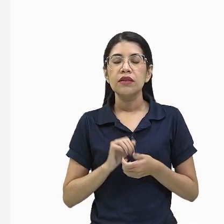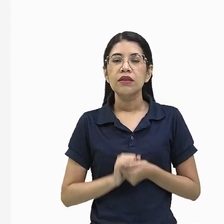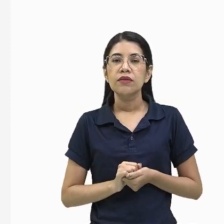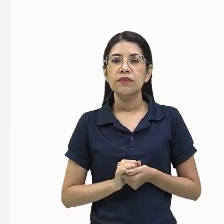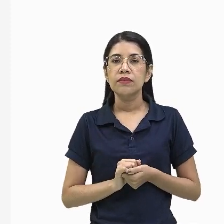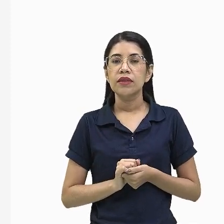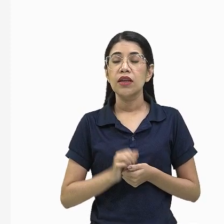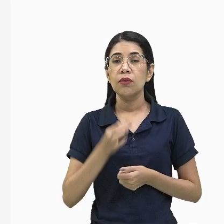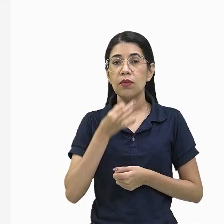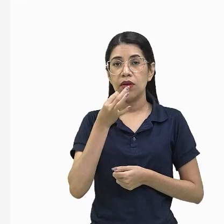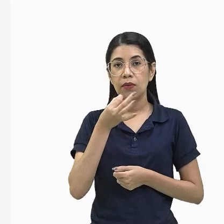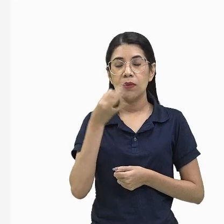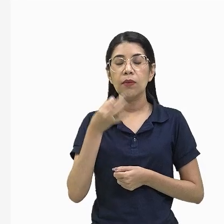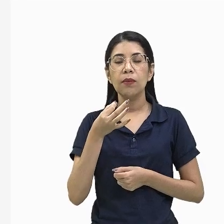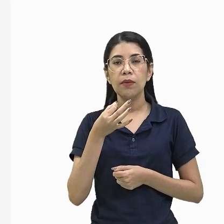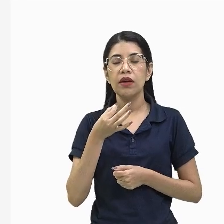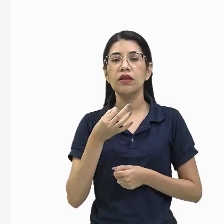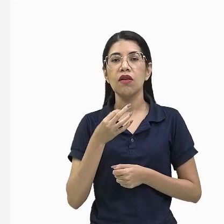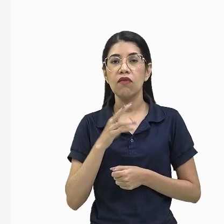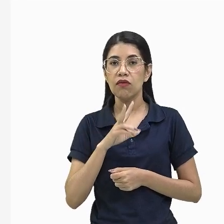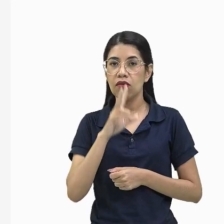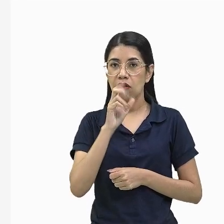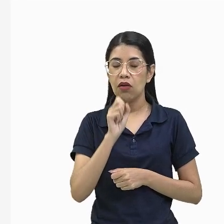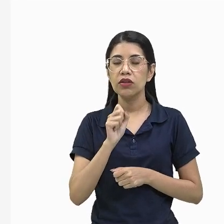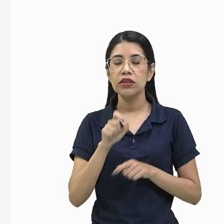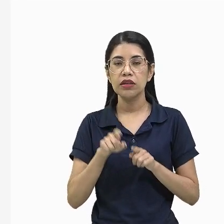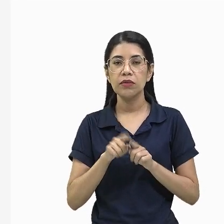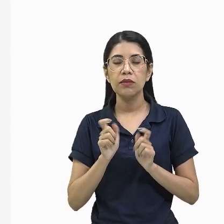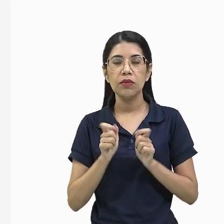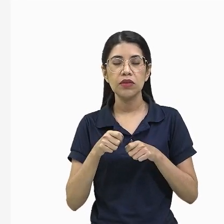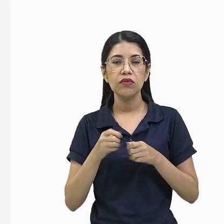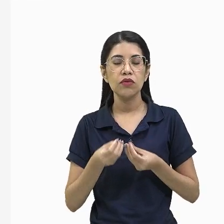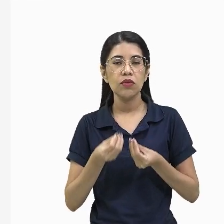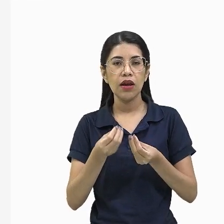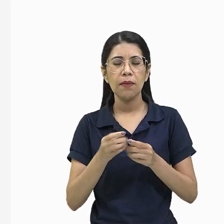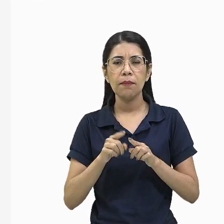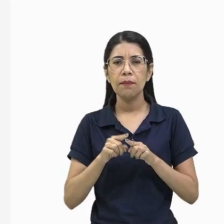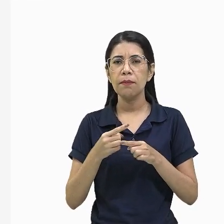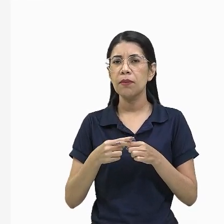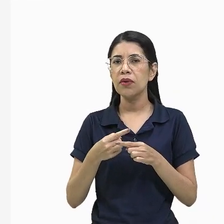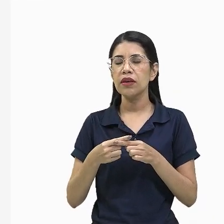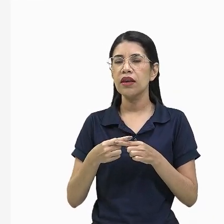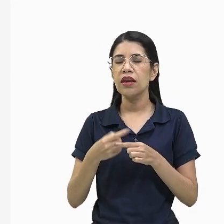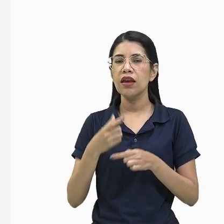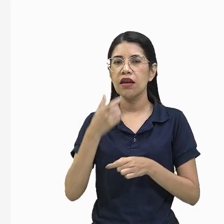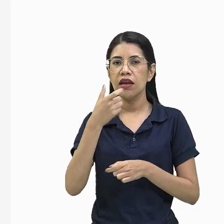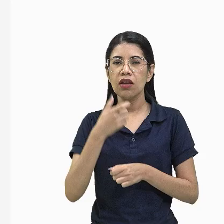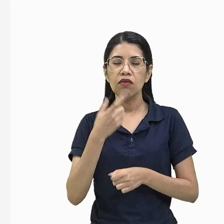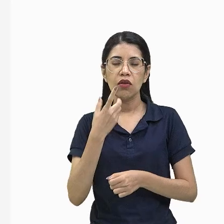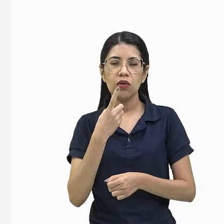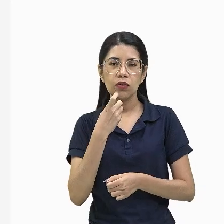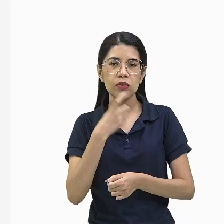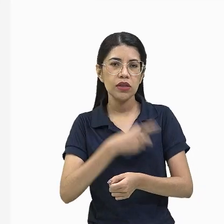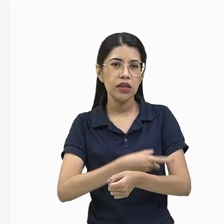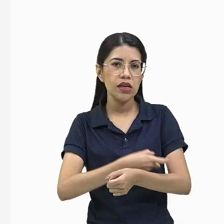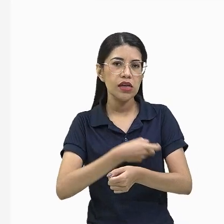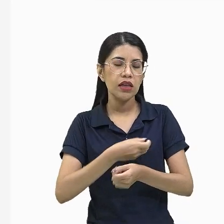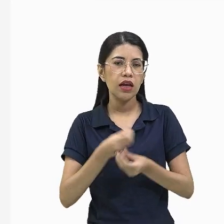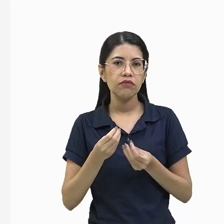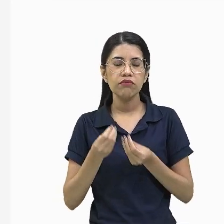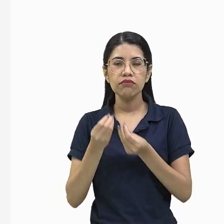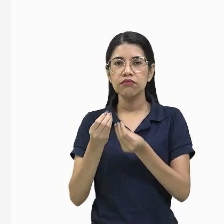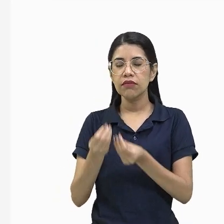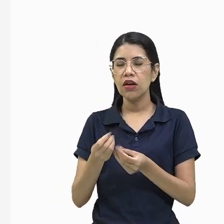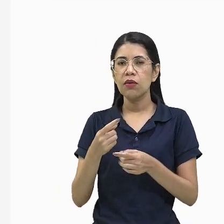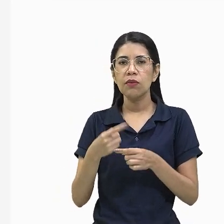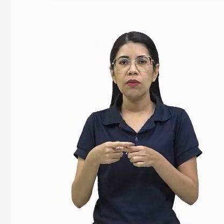argumento forte para a doação de sangue. Eu vou doar sangue, mas por que eu vou doar sangue? Por qual razão? Por qual motivo?